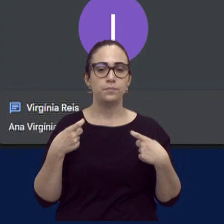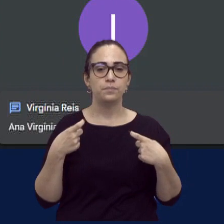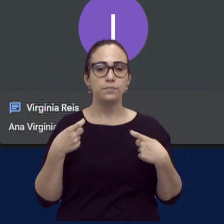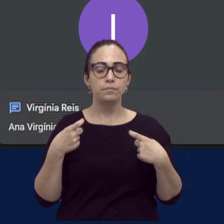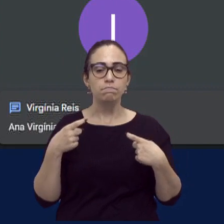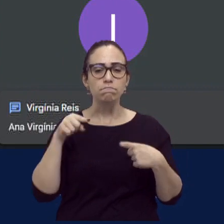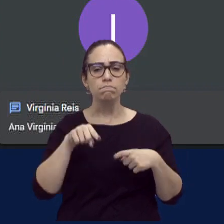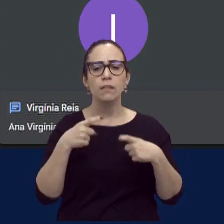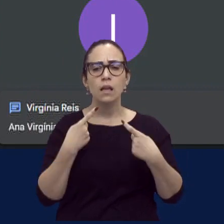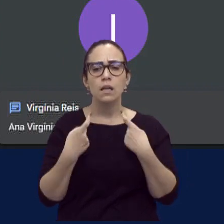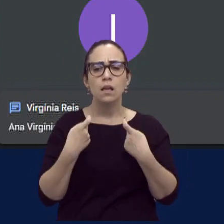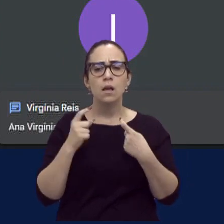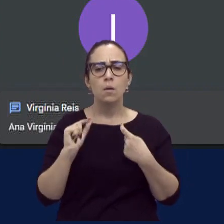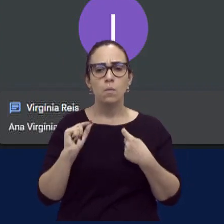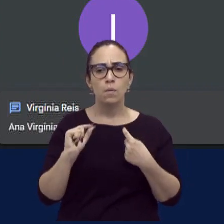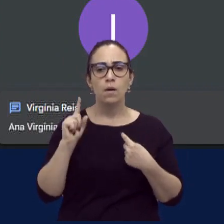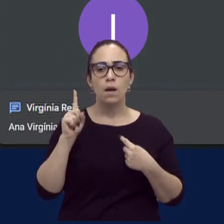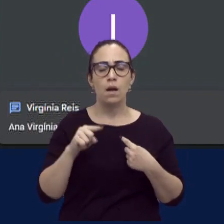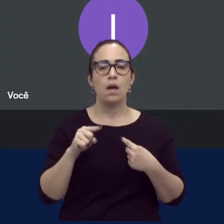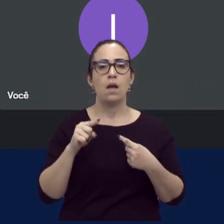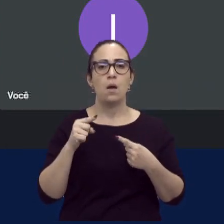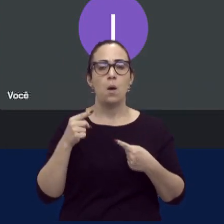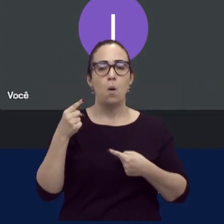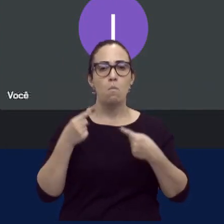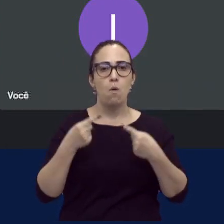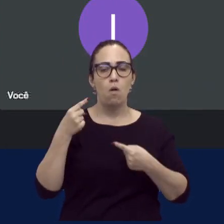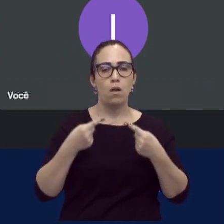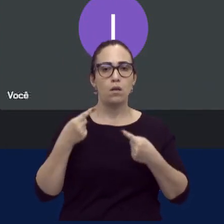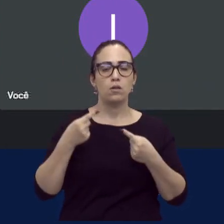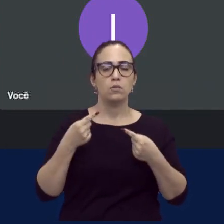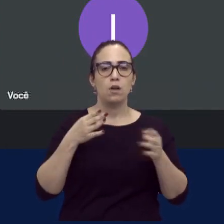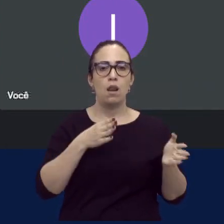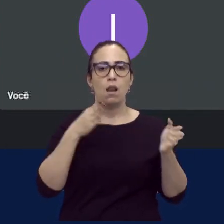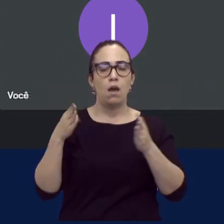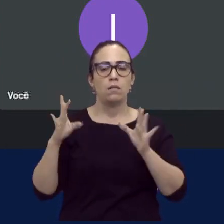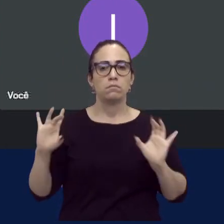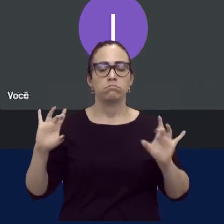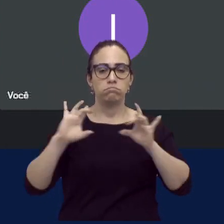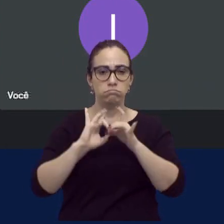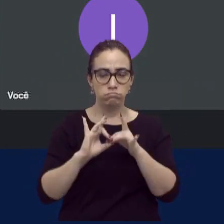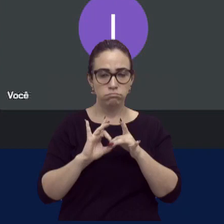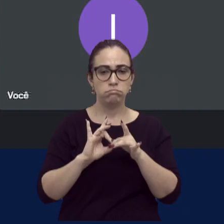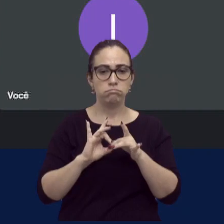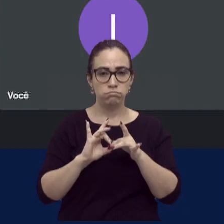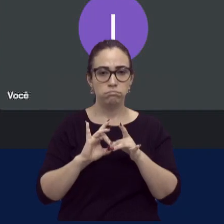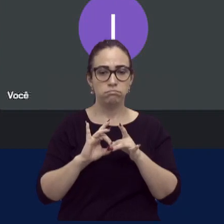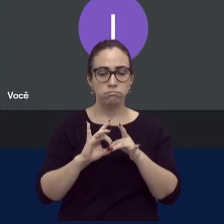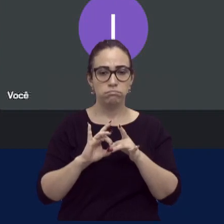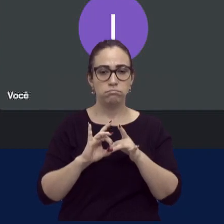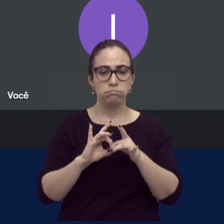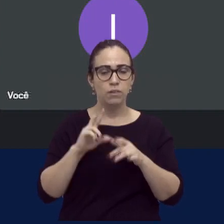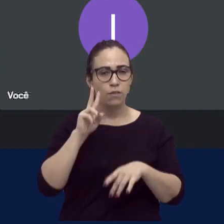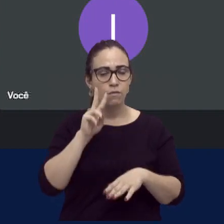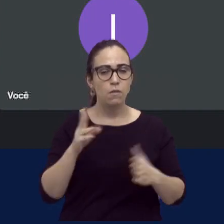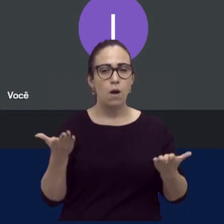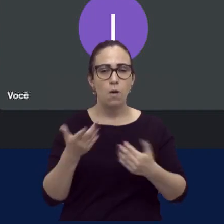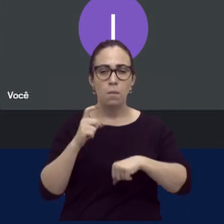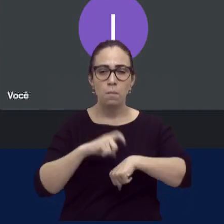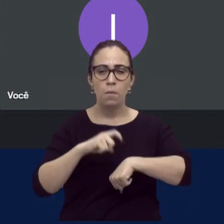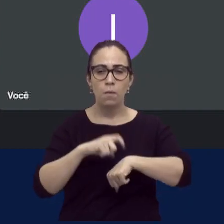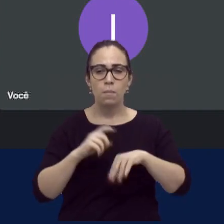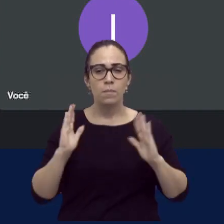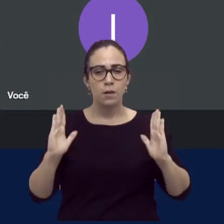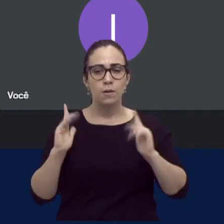a guerra é a política continuada por outros meios. A gente vive tempos bastante